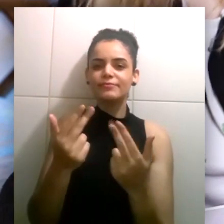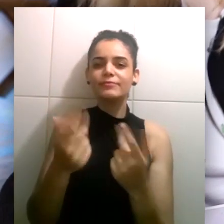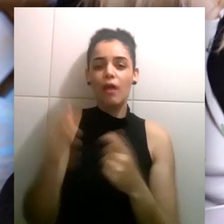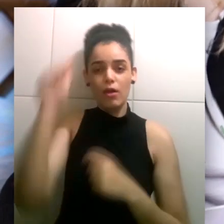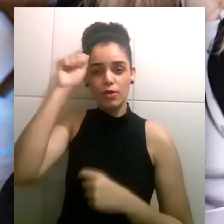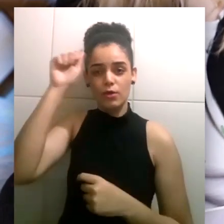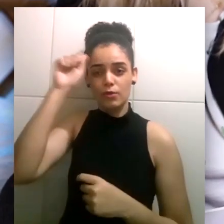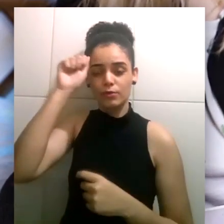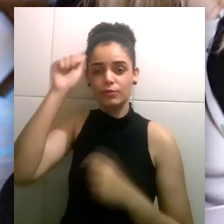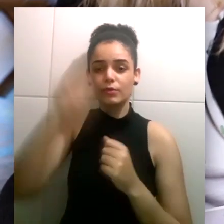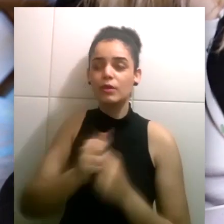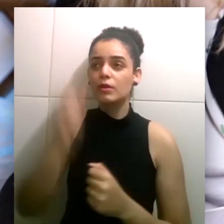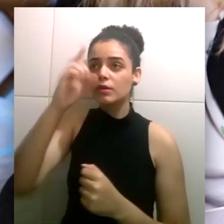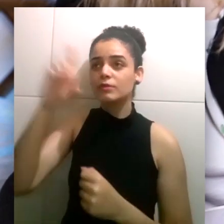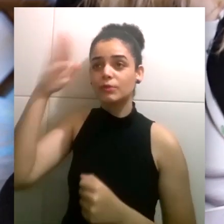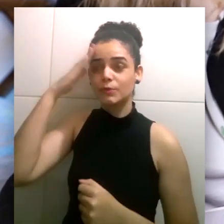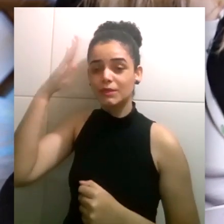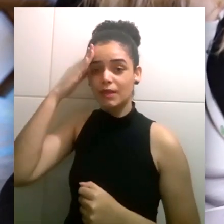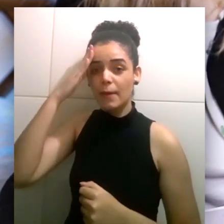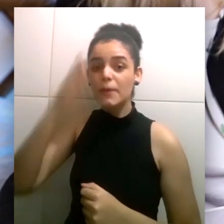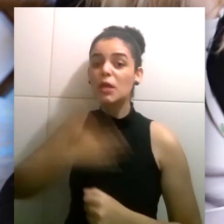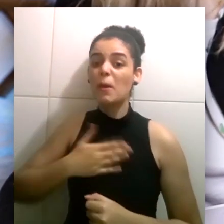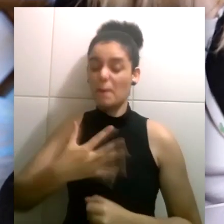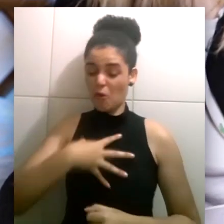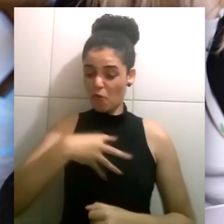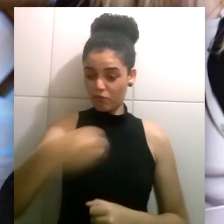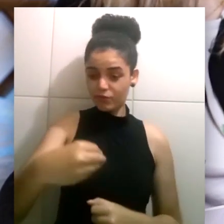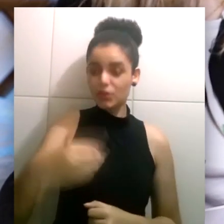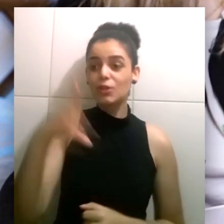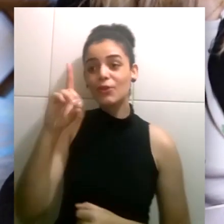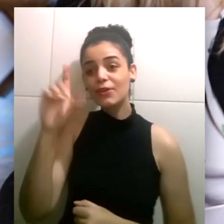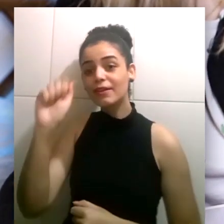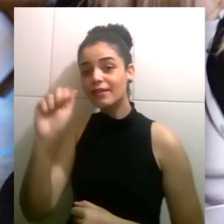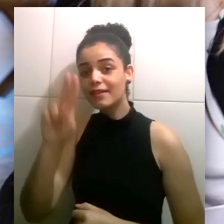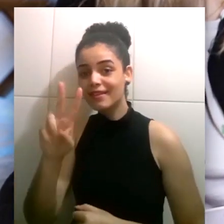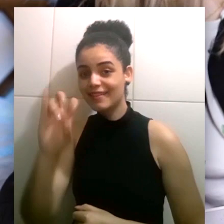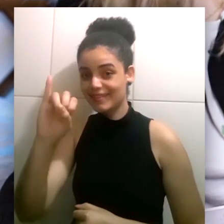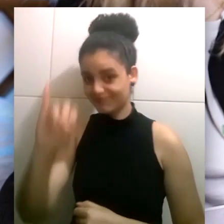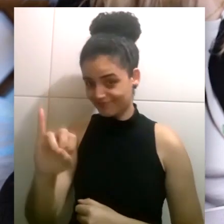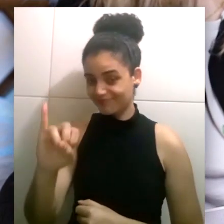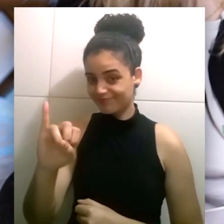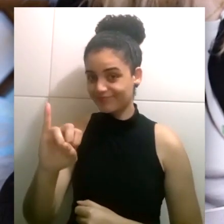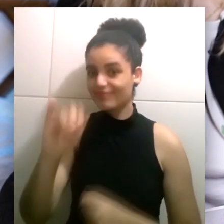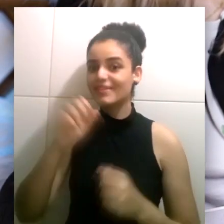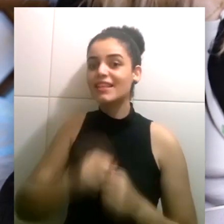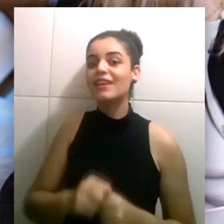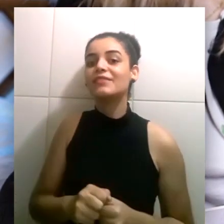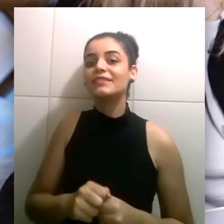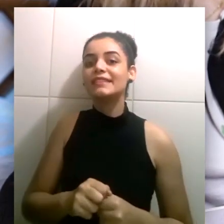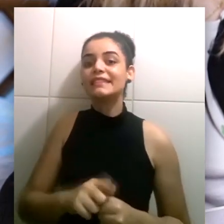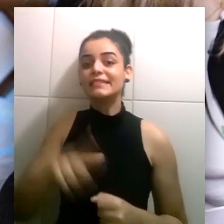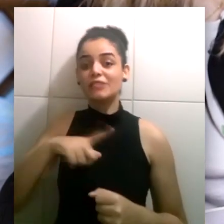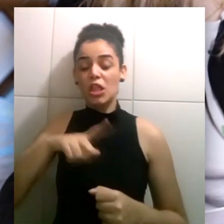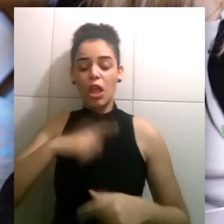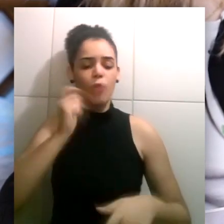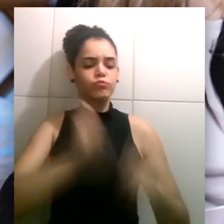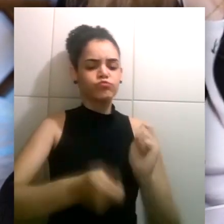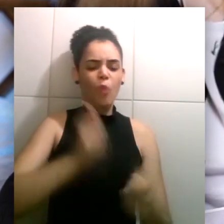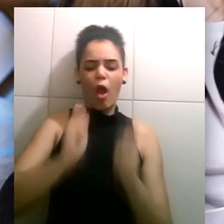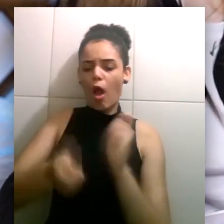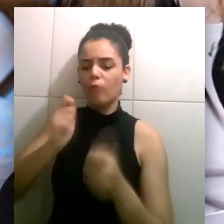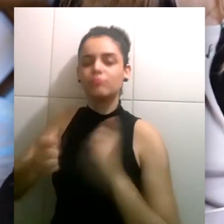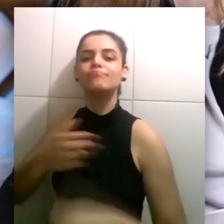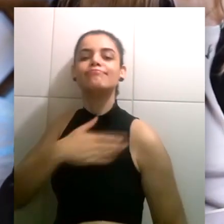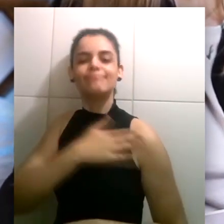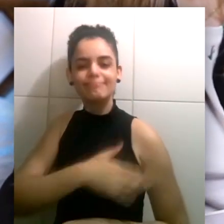sabia que Davi, meu filho, seria um baterista. E o nome dele ainda, né? Exatamente. O nome dele é adorador, né? É um adorador,